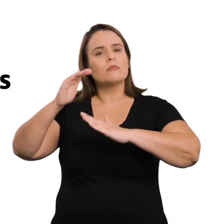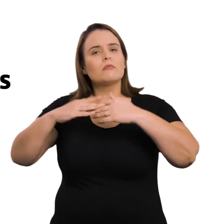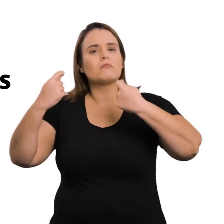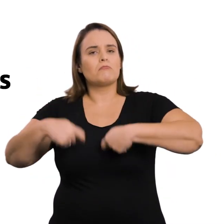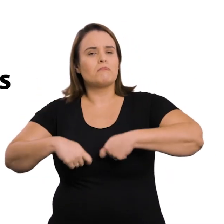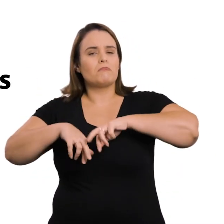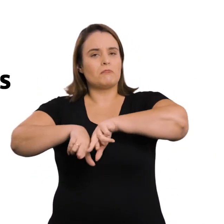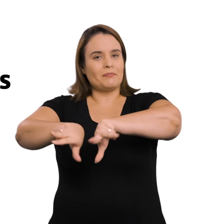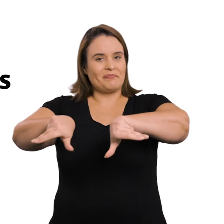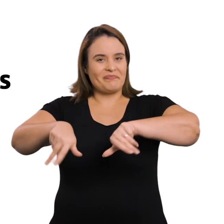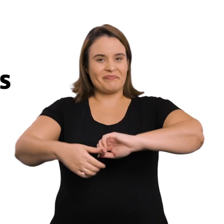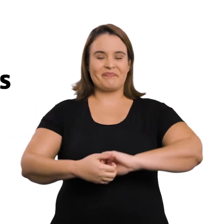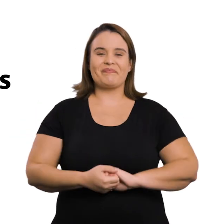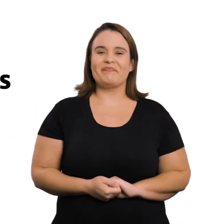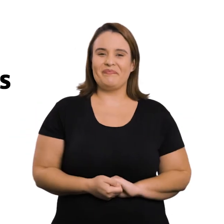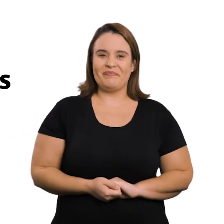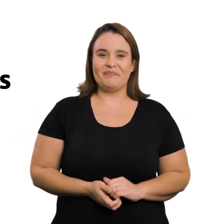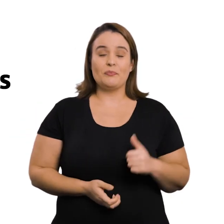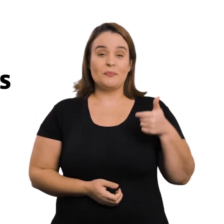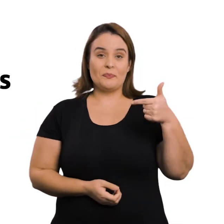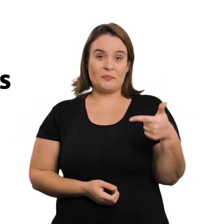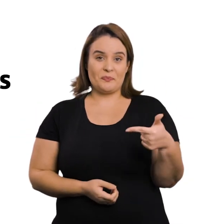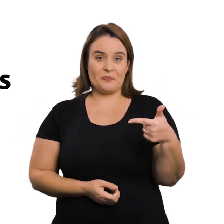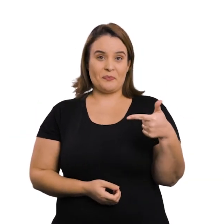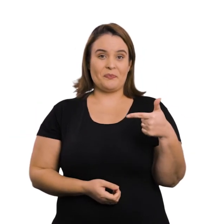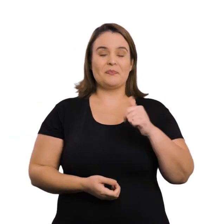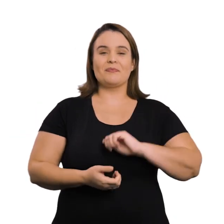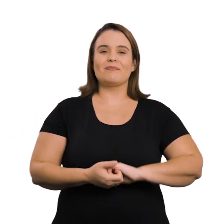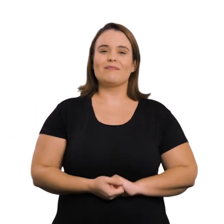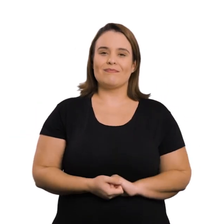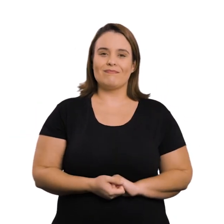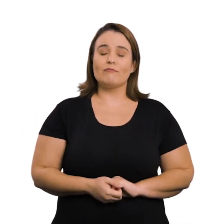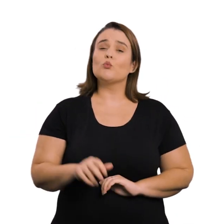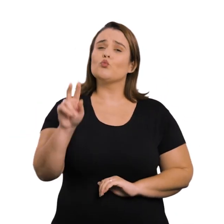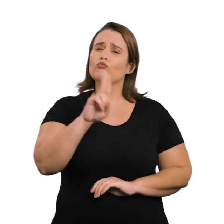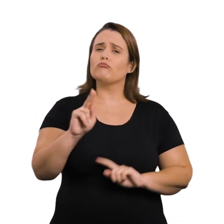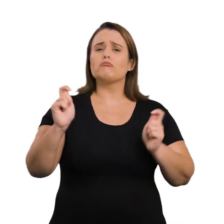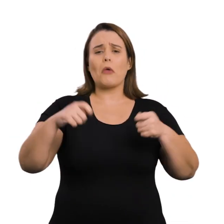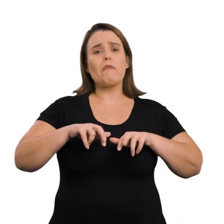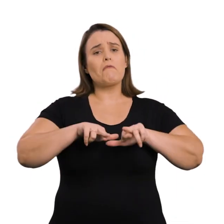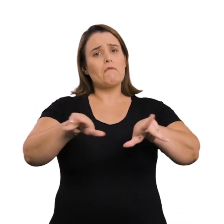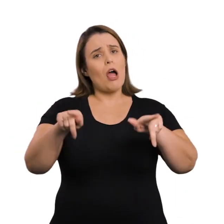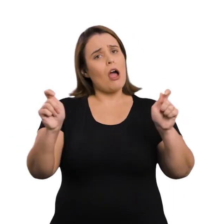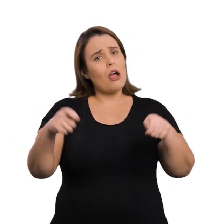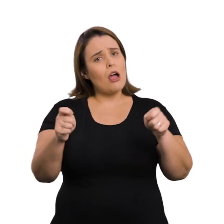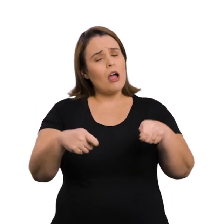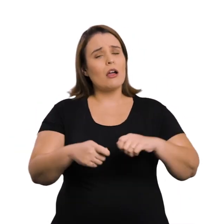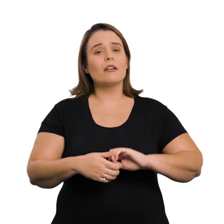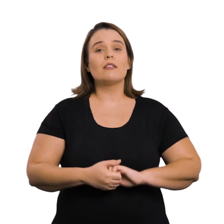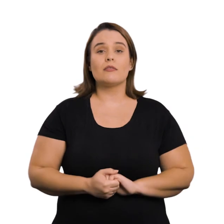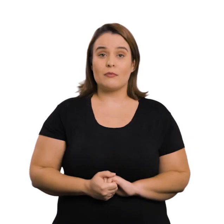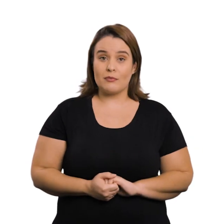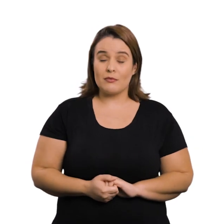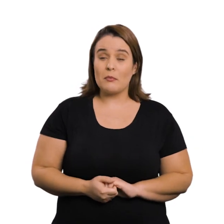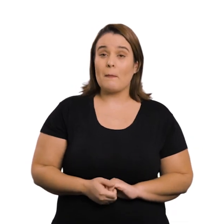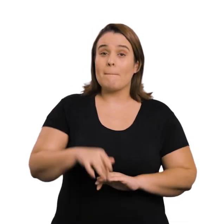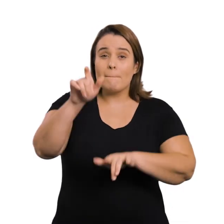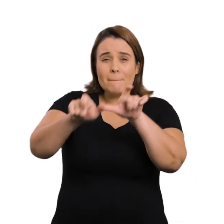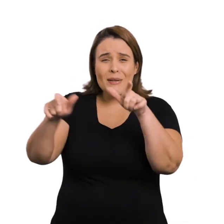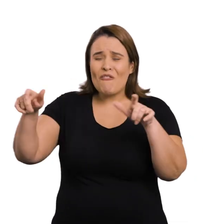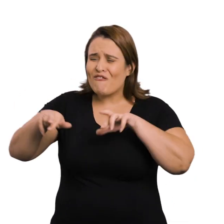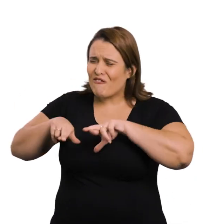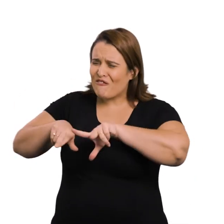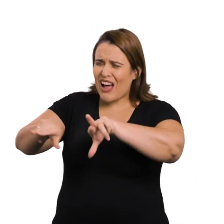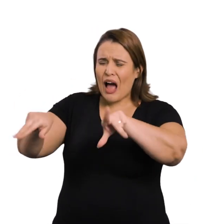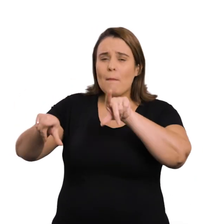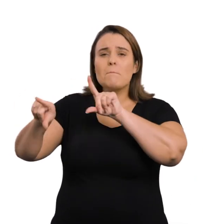com habilidades e necessidades diversas. 2. Flexibilidade no uso. Atender a uma ampla gama